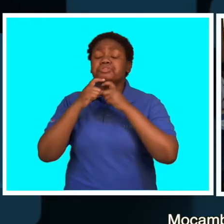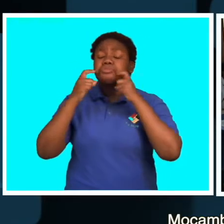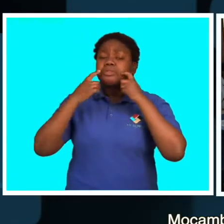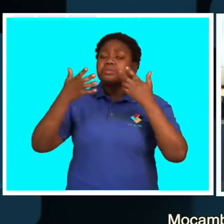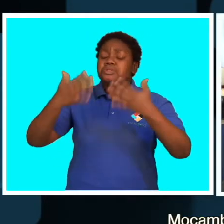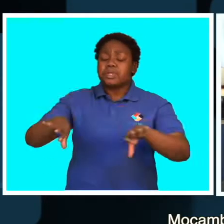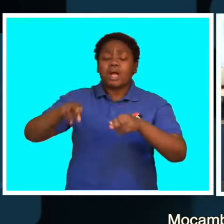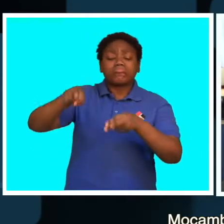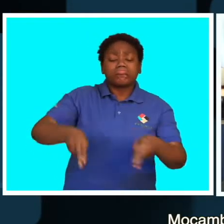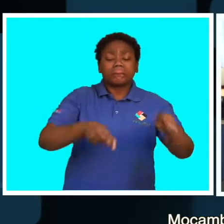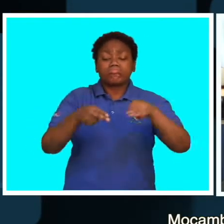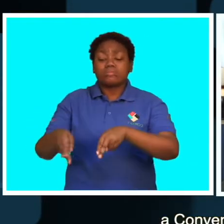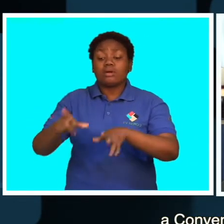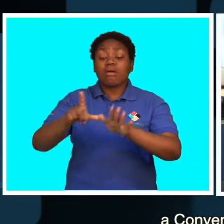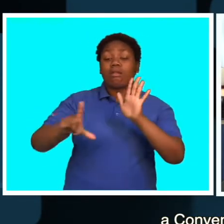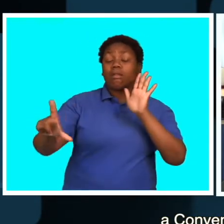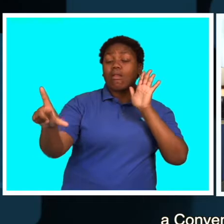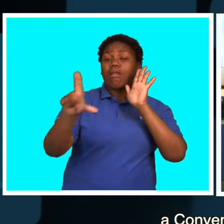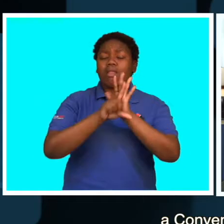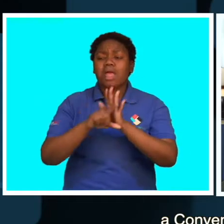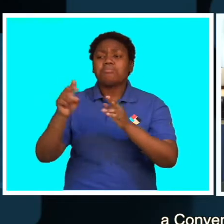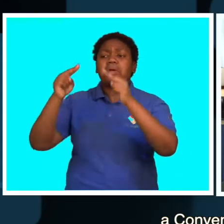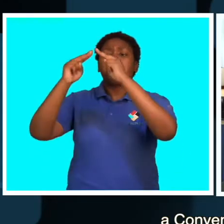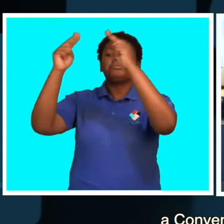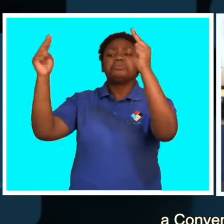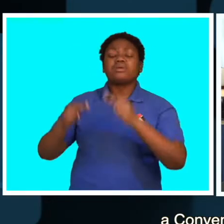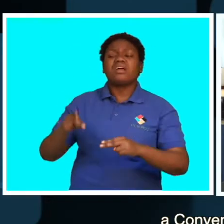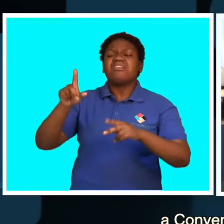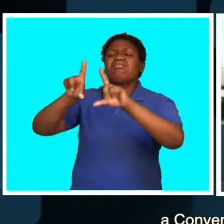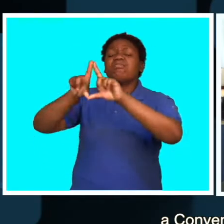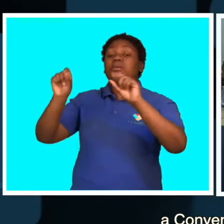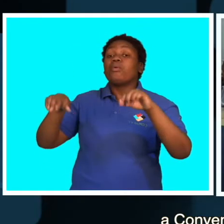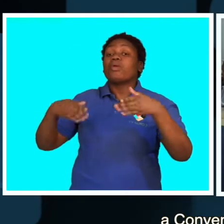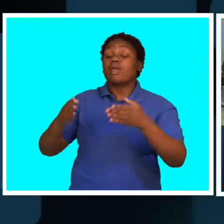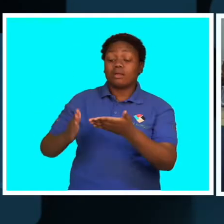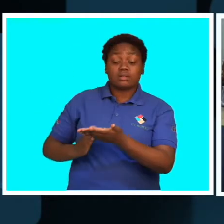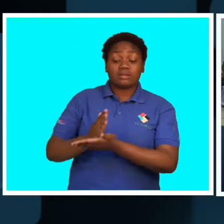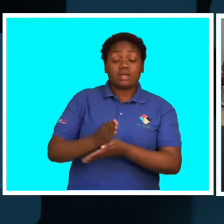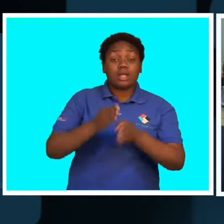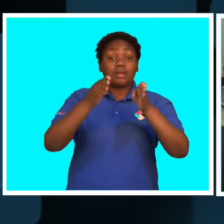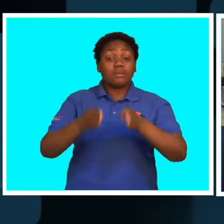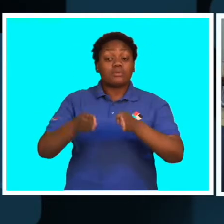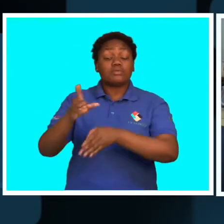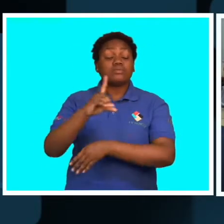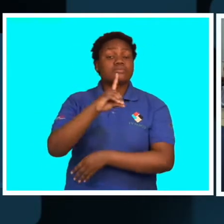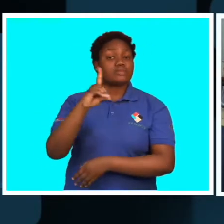Moçambique ratificou em 2011 a Convenção Internacional sobre os Direitos das Pessoas com Deficiência.